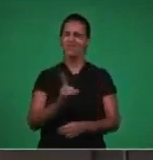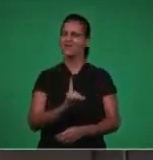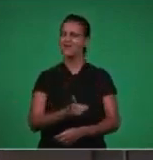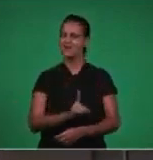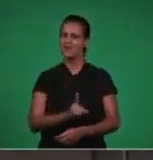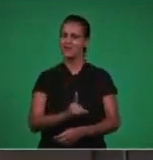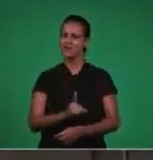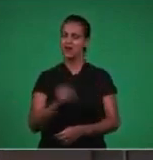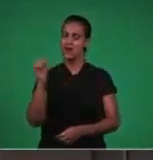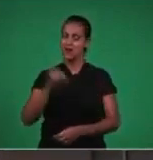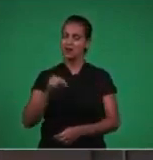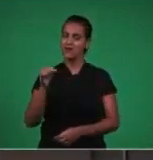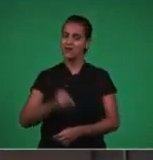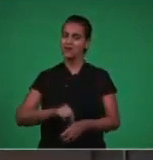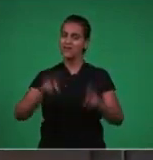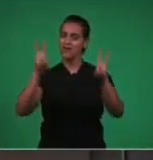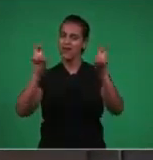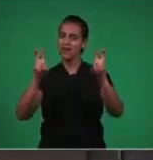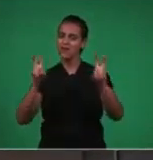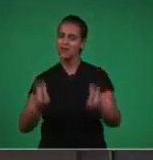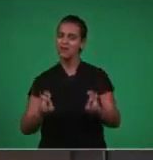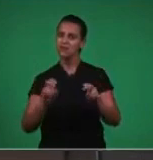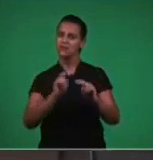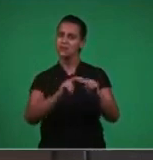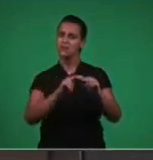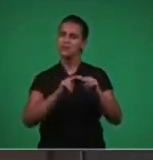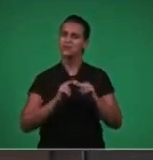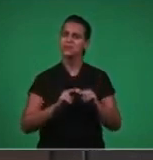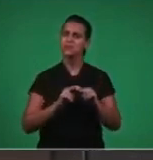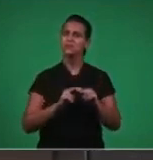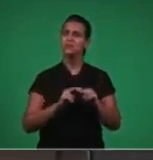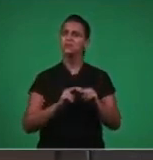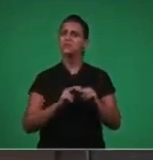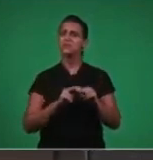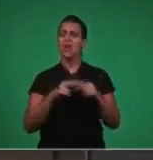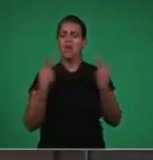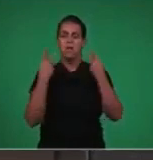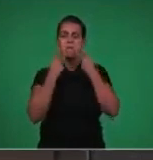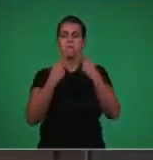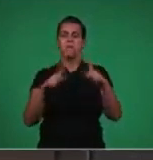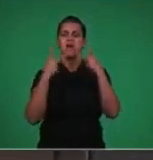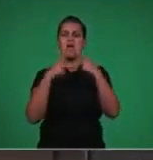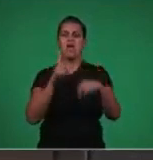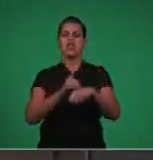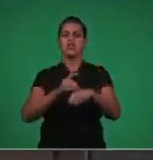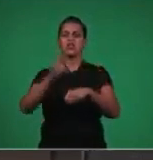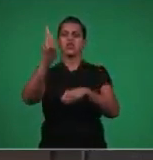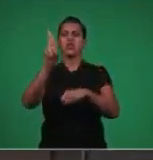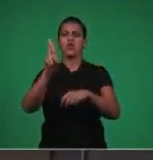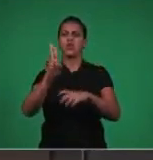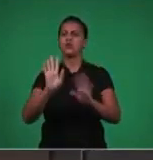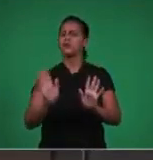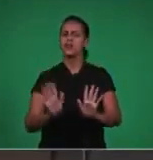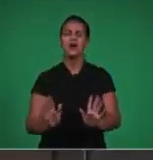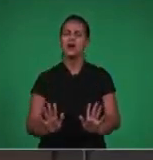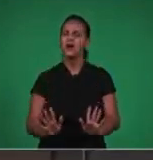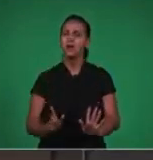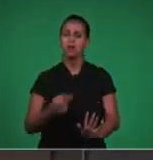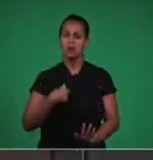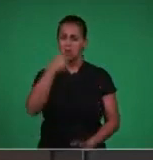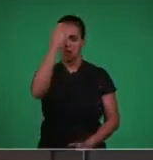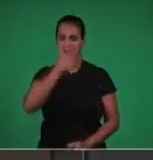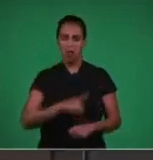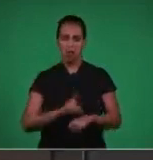trazendo aqui catedráticos. Estamos agora, só prega aqui, doutores, não. Eu não sou nada disso, estou